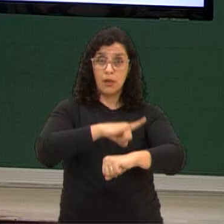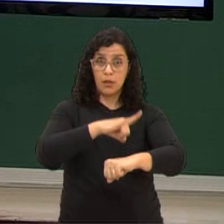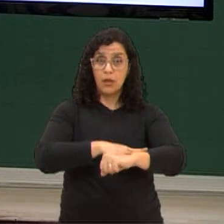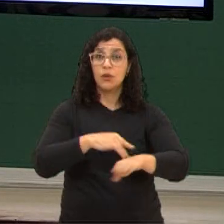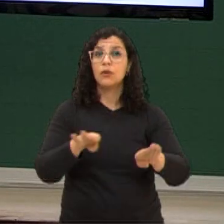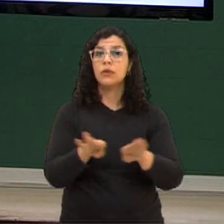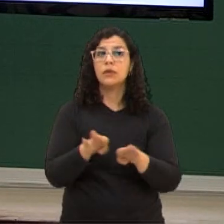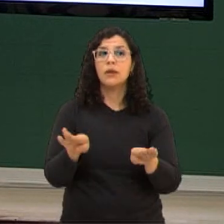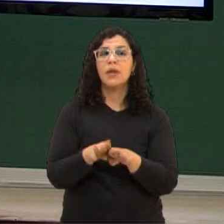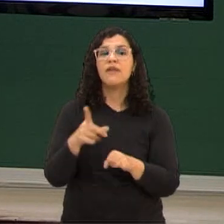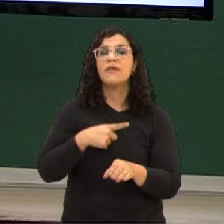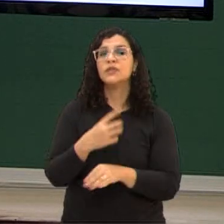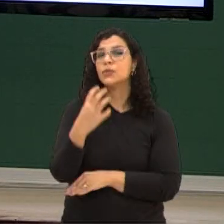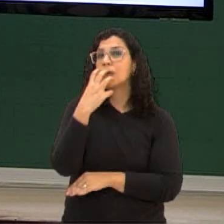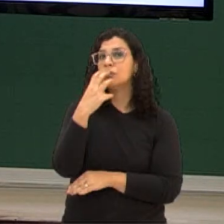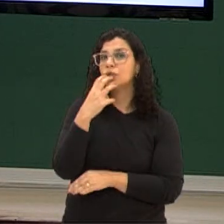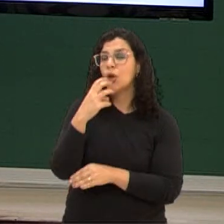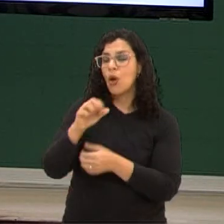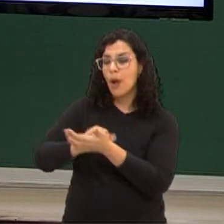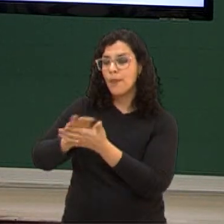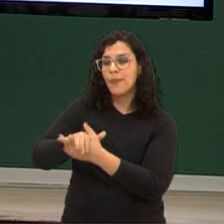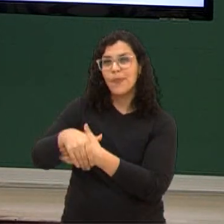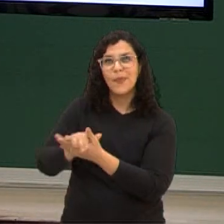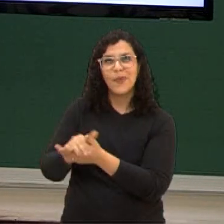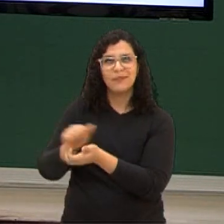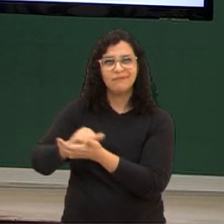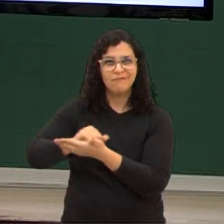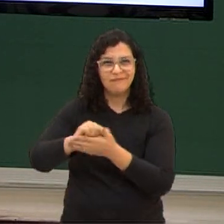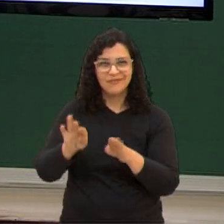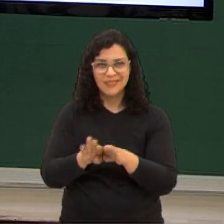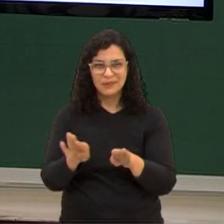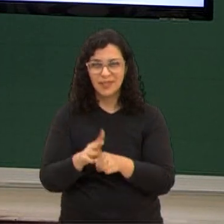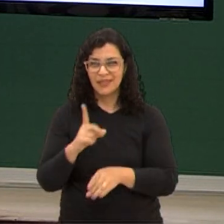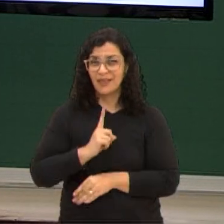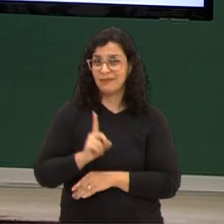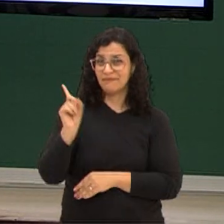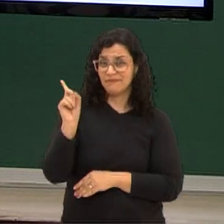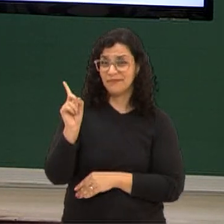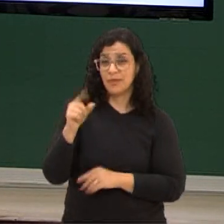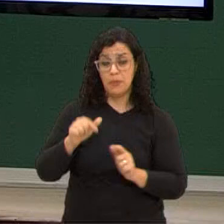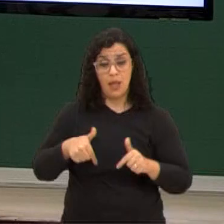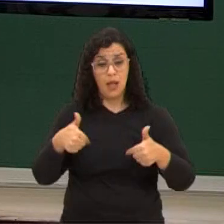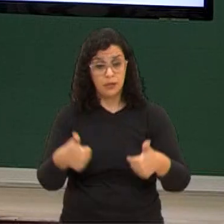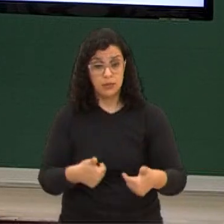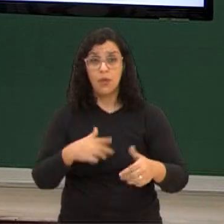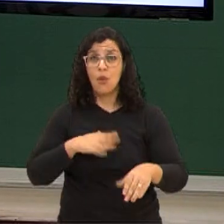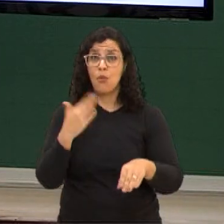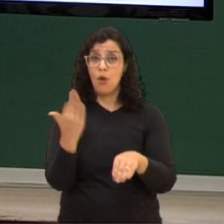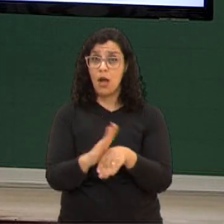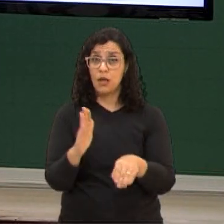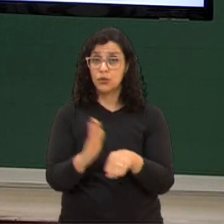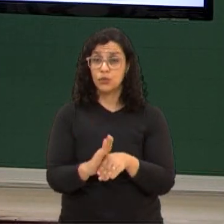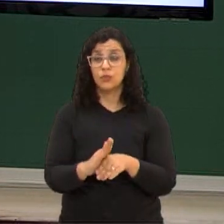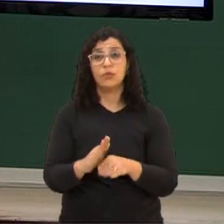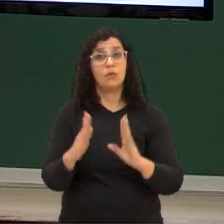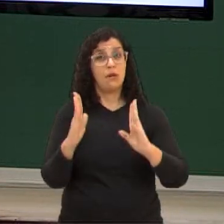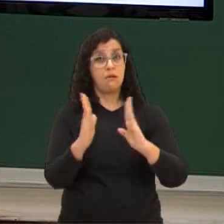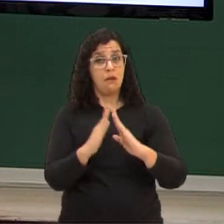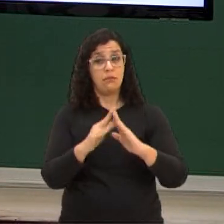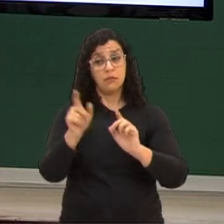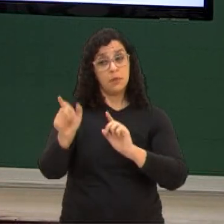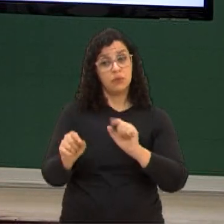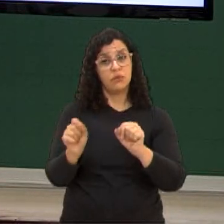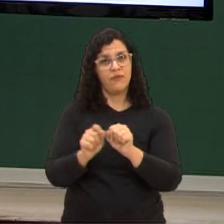e dou banho nos cachorros, né? Lavo os meus cachorros. Essas são as ações aqui que essa pessoa